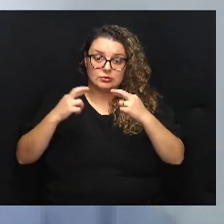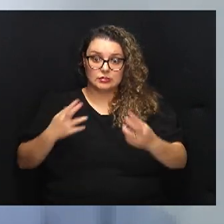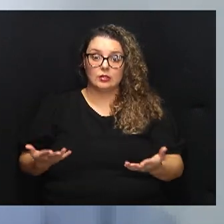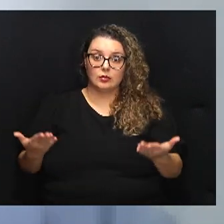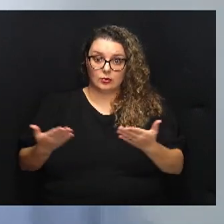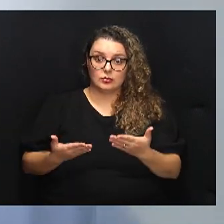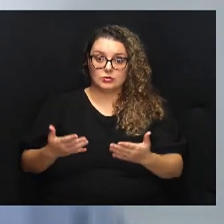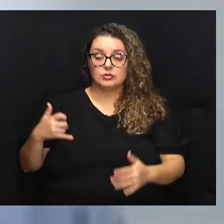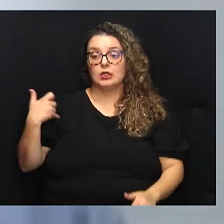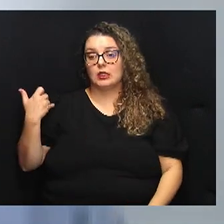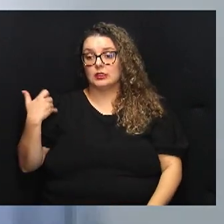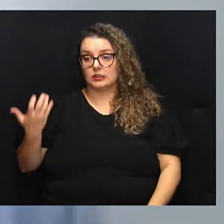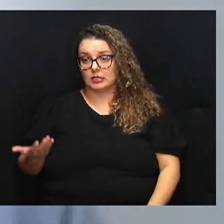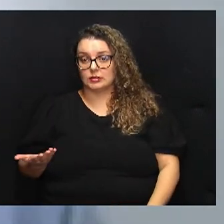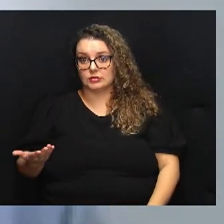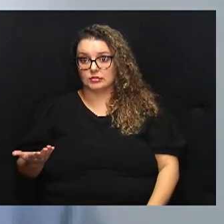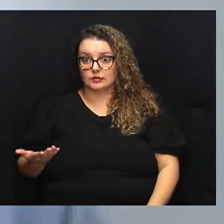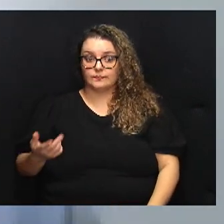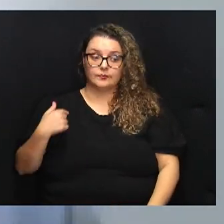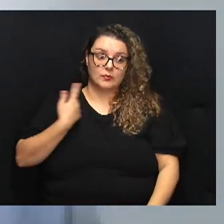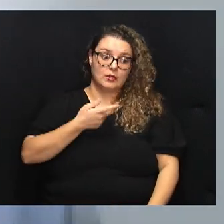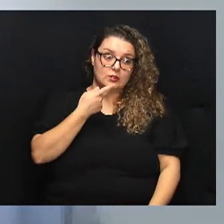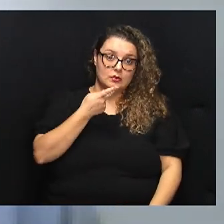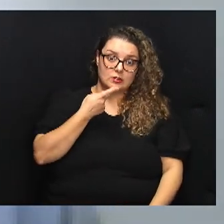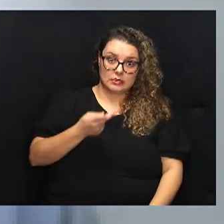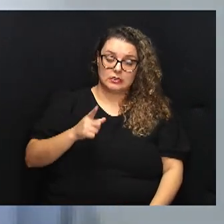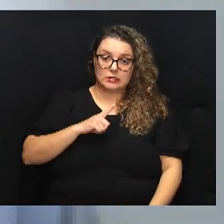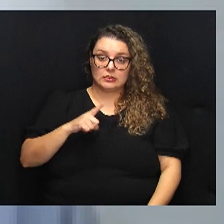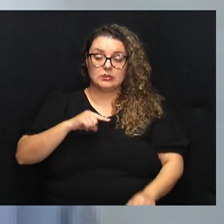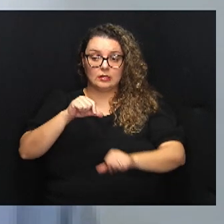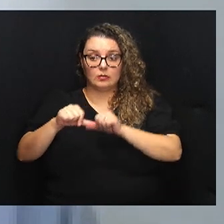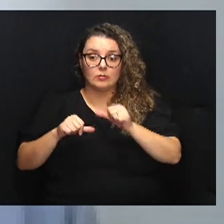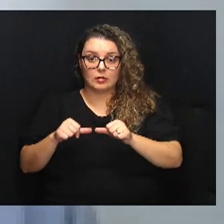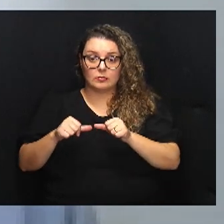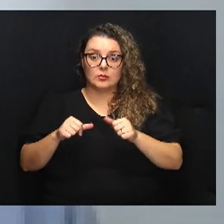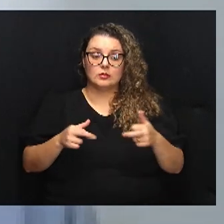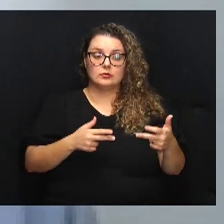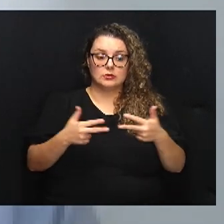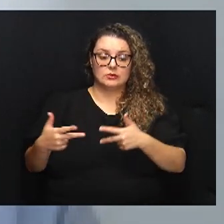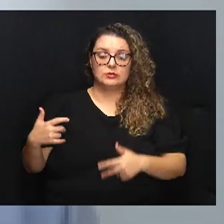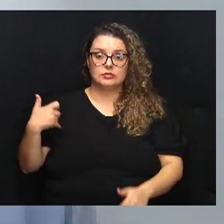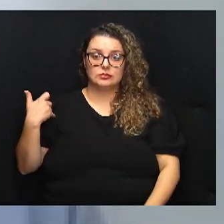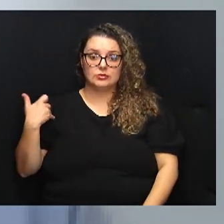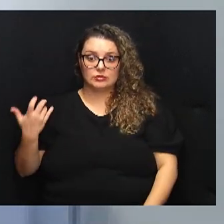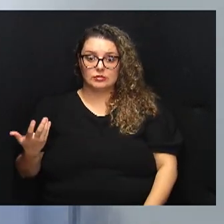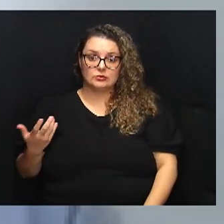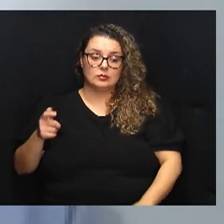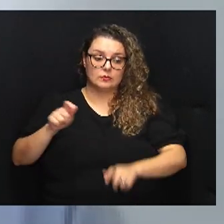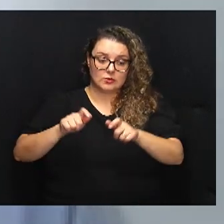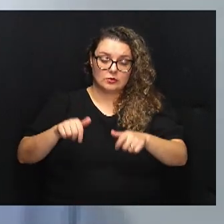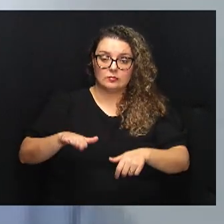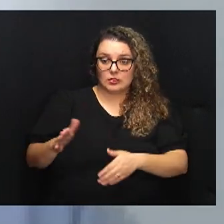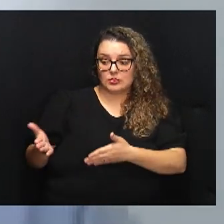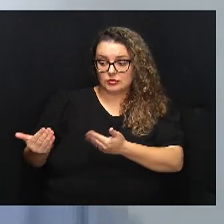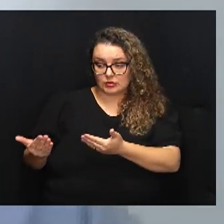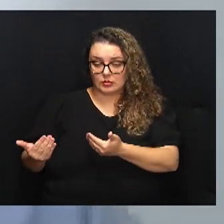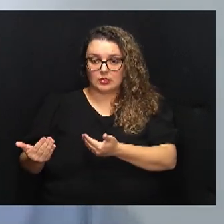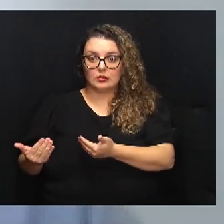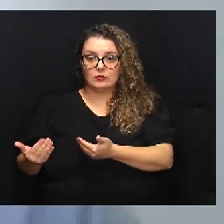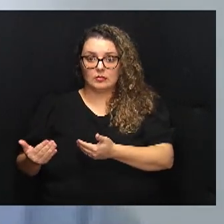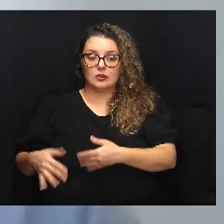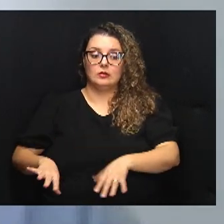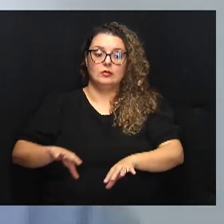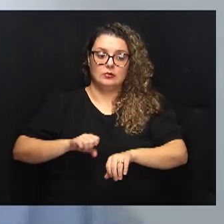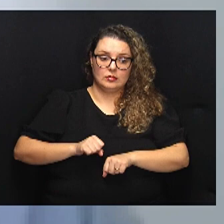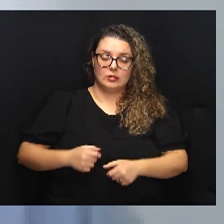a idade, né? A gente comentou que existe uma mudança do padrão de idade, cada vez pessoas mais jovens sendo acometidas com